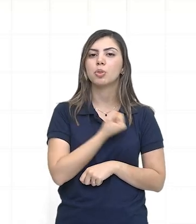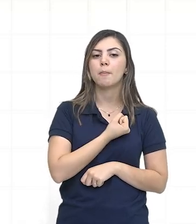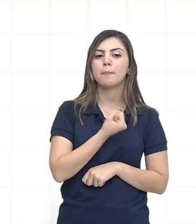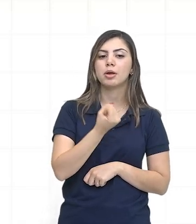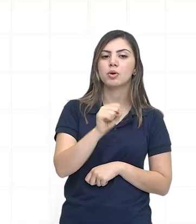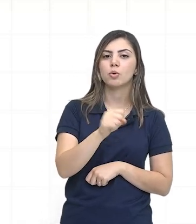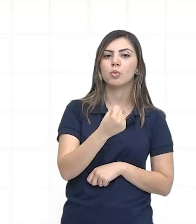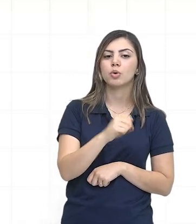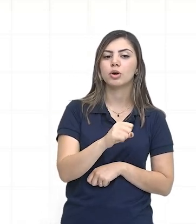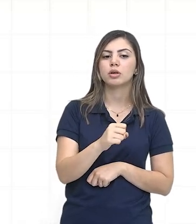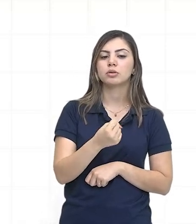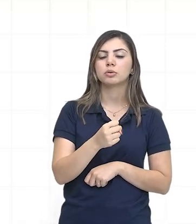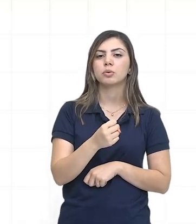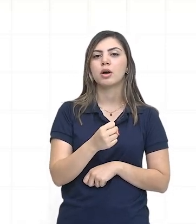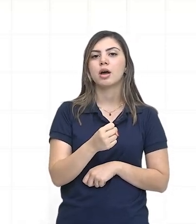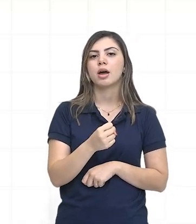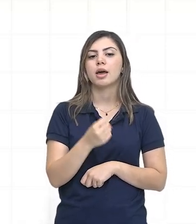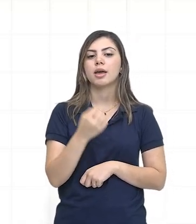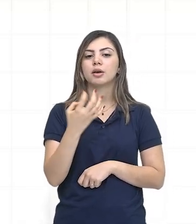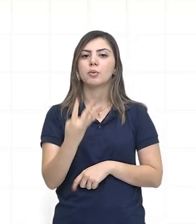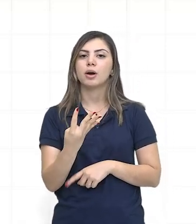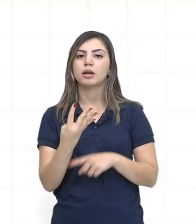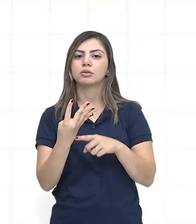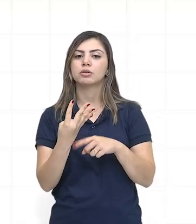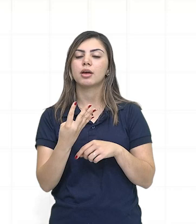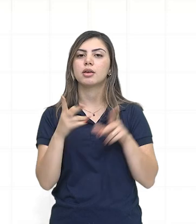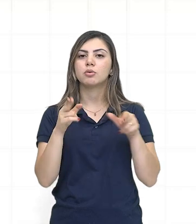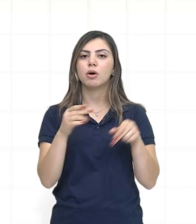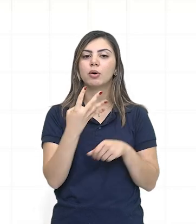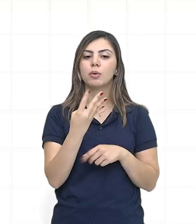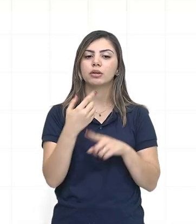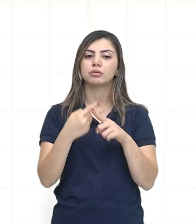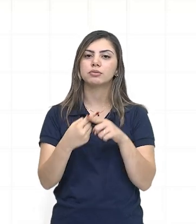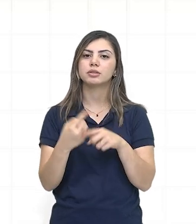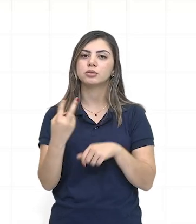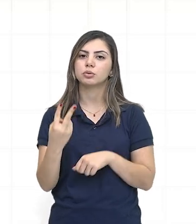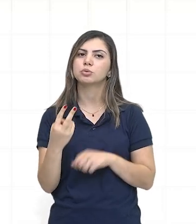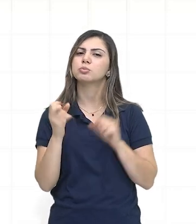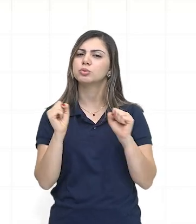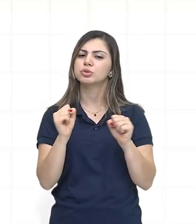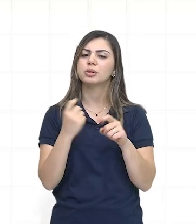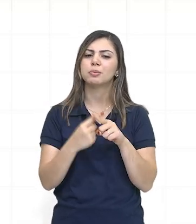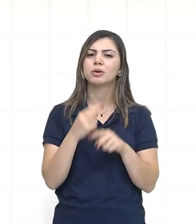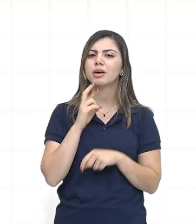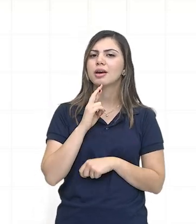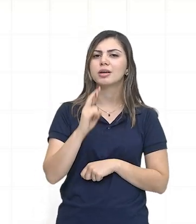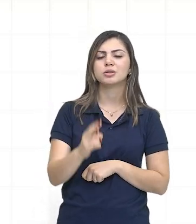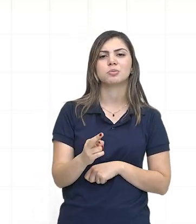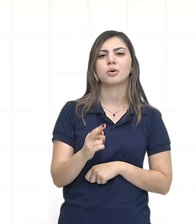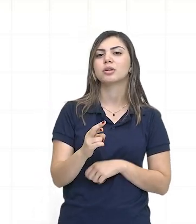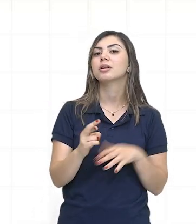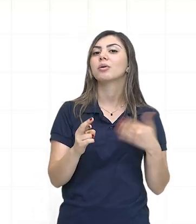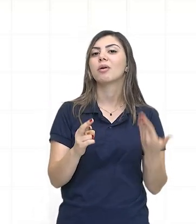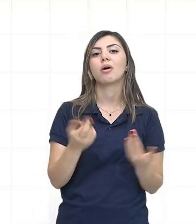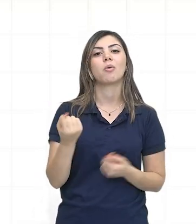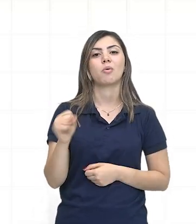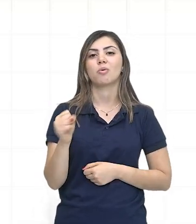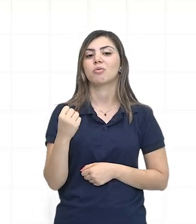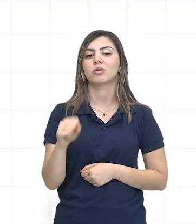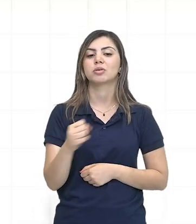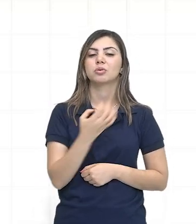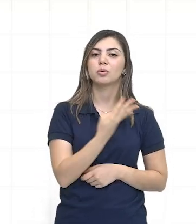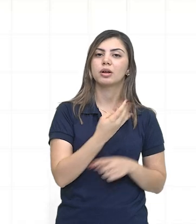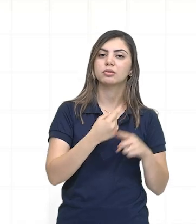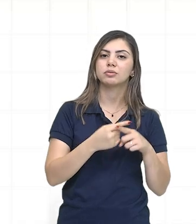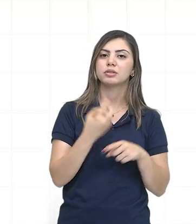que 4 vezes 2? Poderia. Por quê? O resultado de 4 vezes 2 é igual a 8,